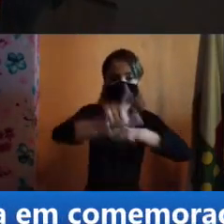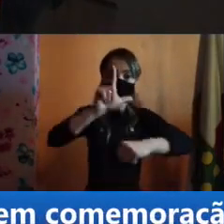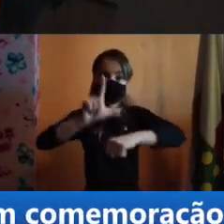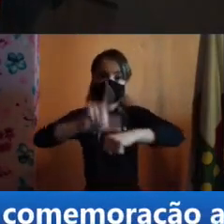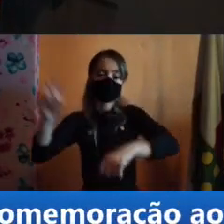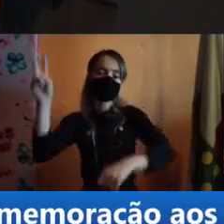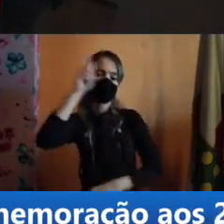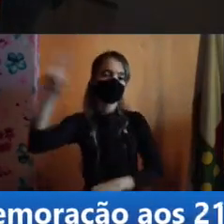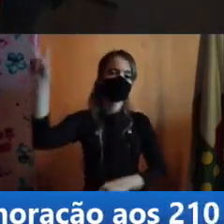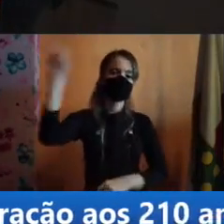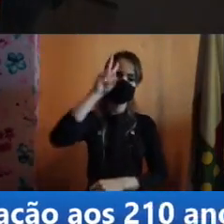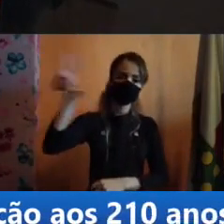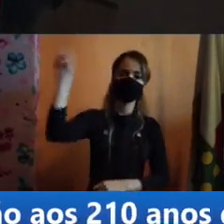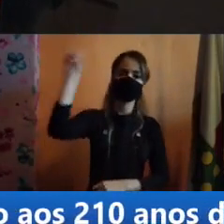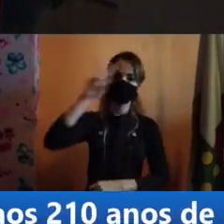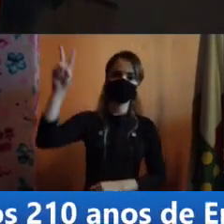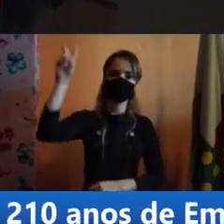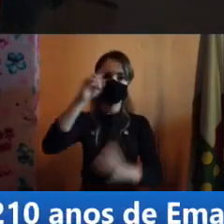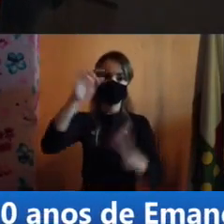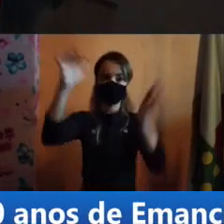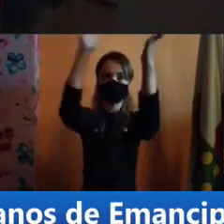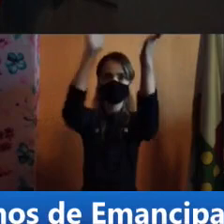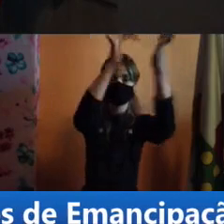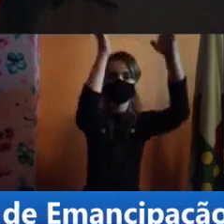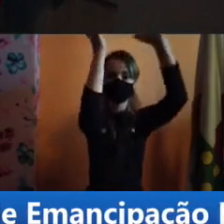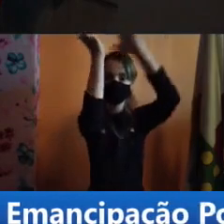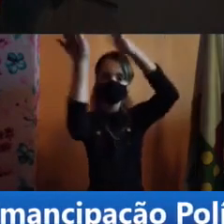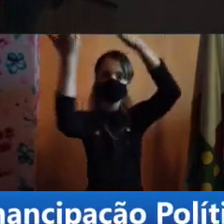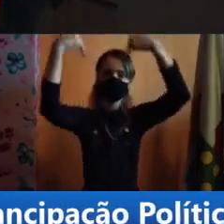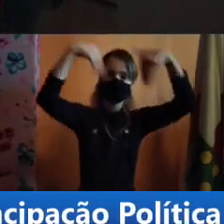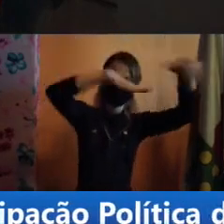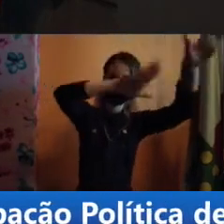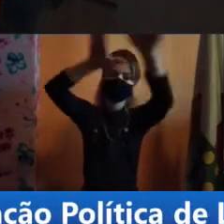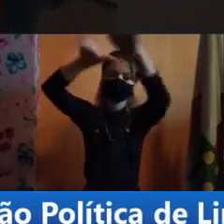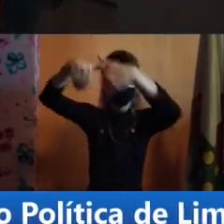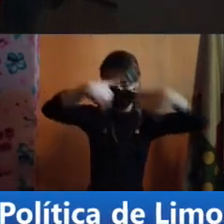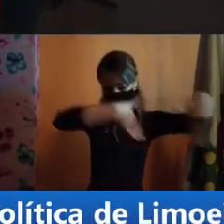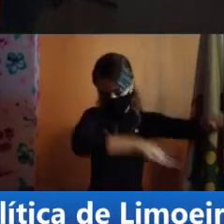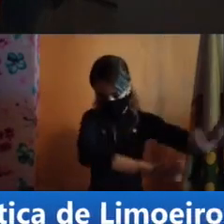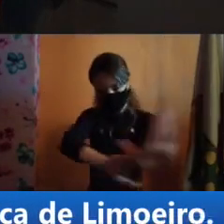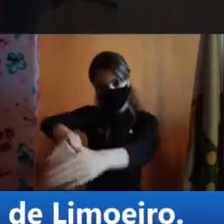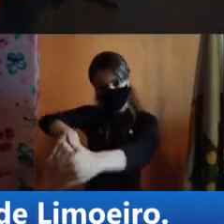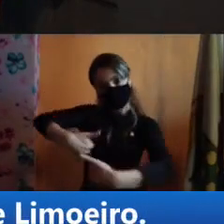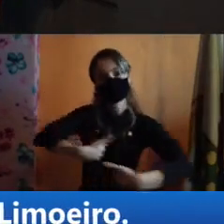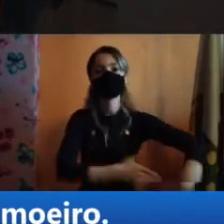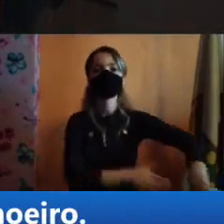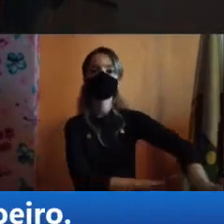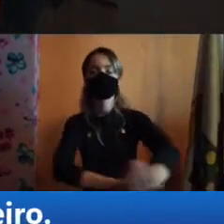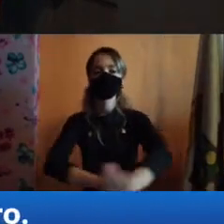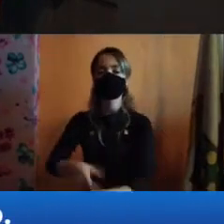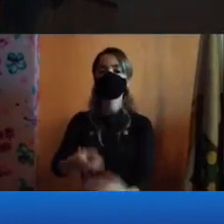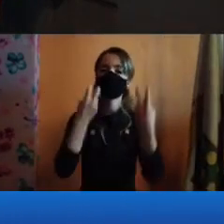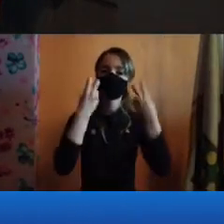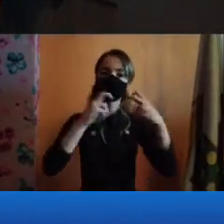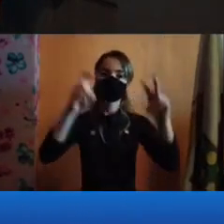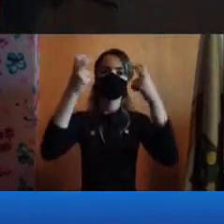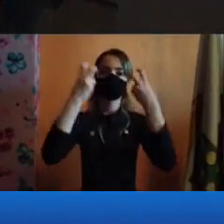ficarás, eu pensei na história, sob o manto do teu Redentor,